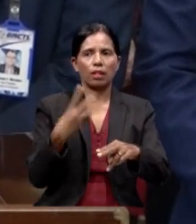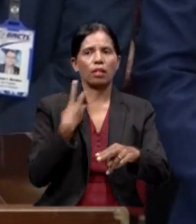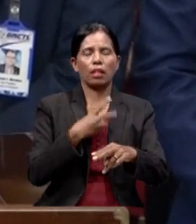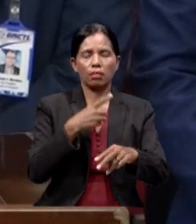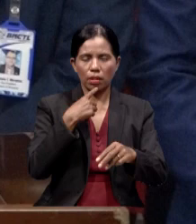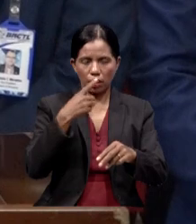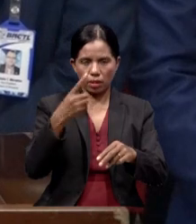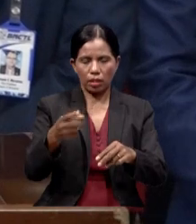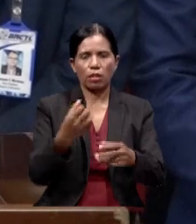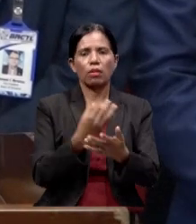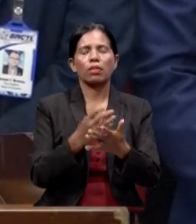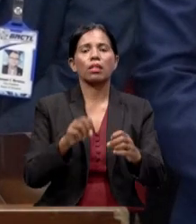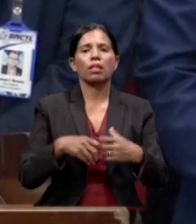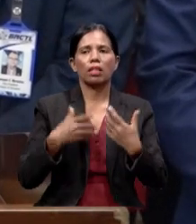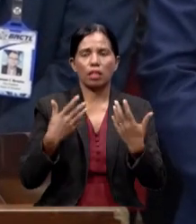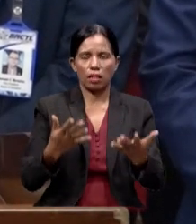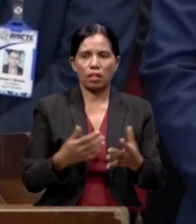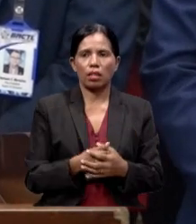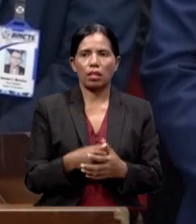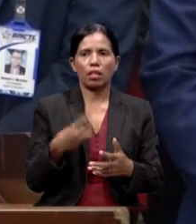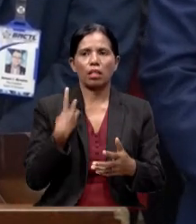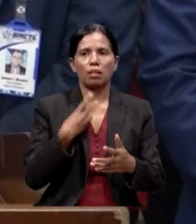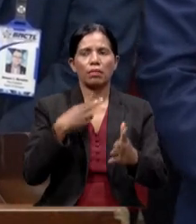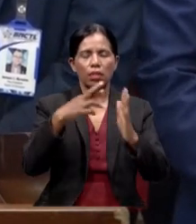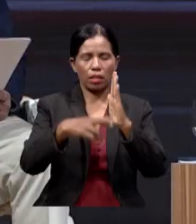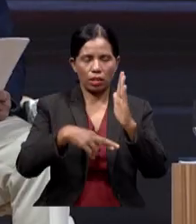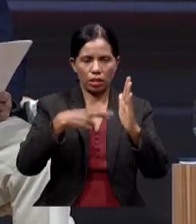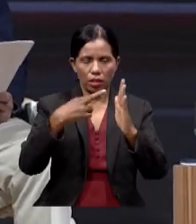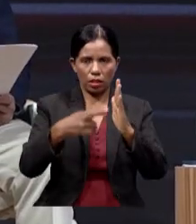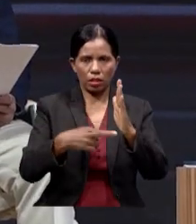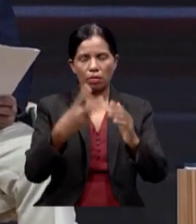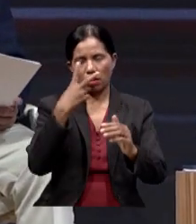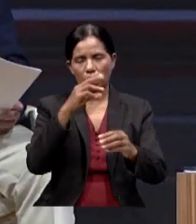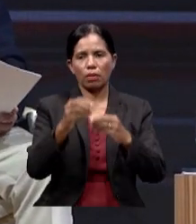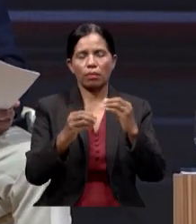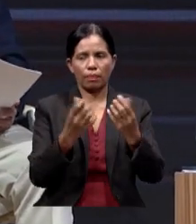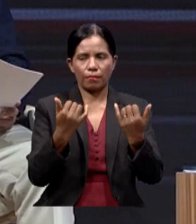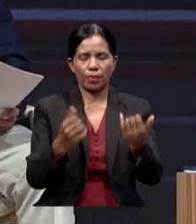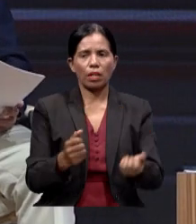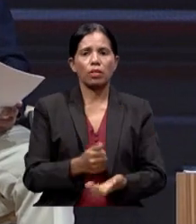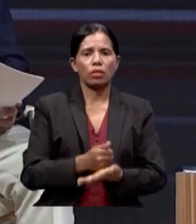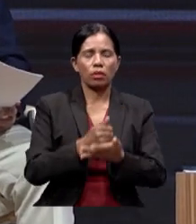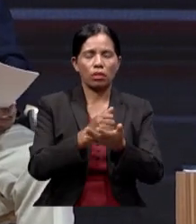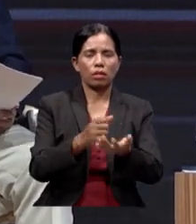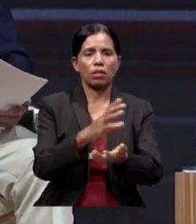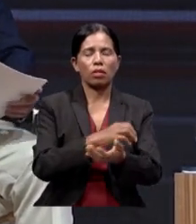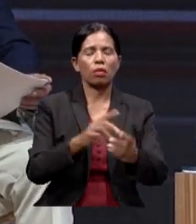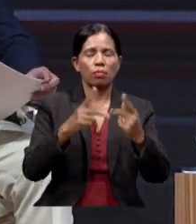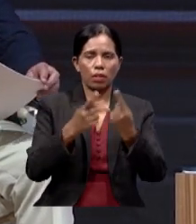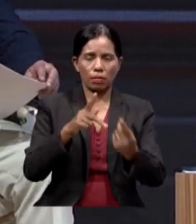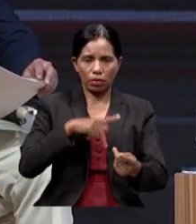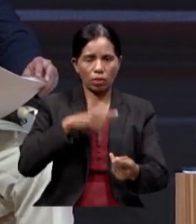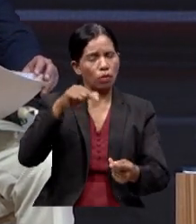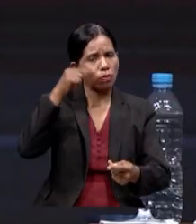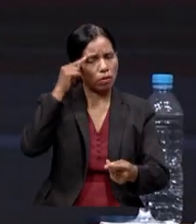ninia bosan hira hira ne ami regras para regula boa tempo. Atu apoio investimento ba setor privado, governo